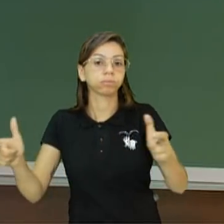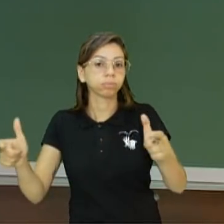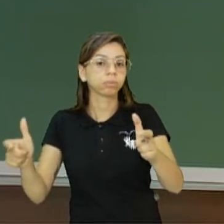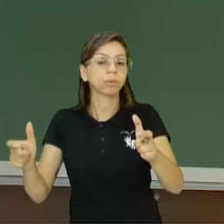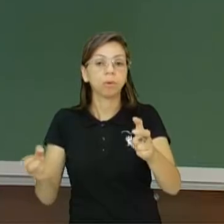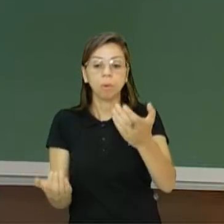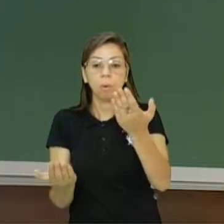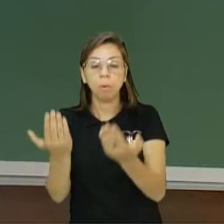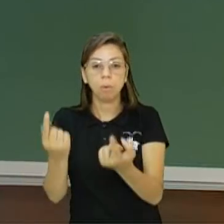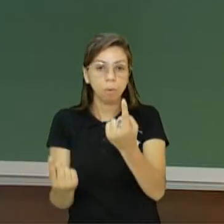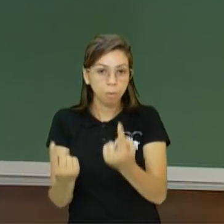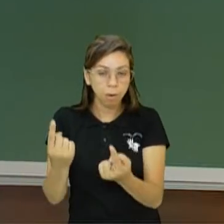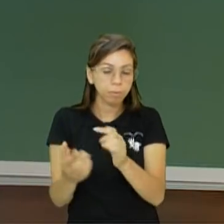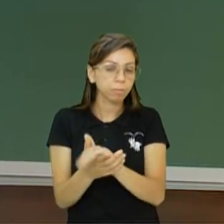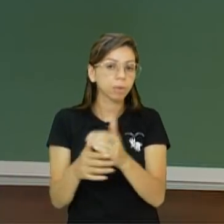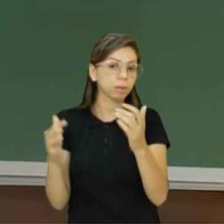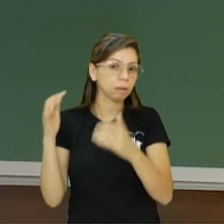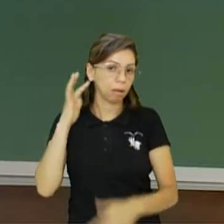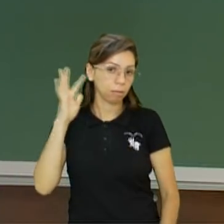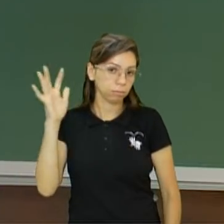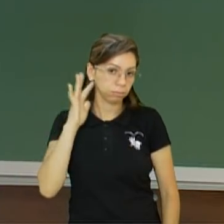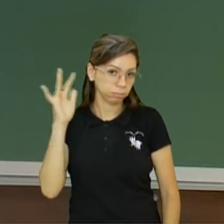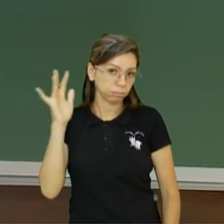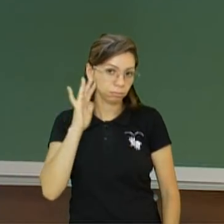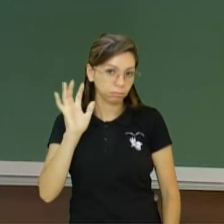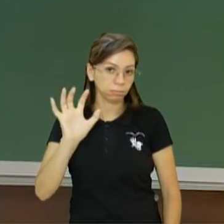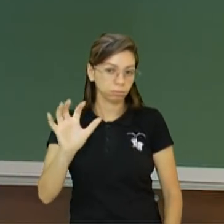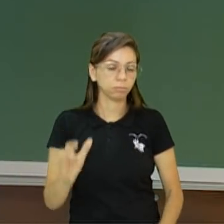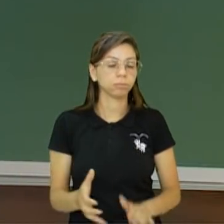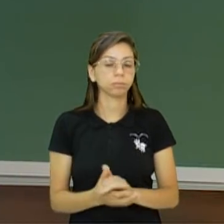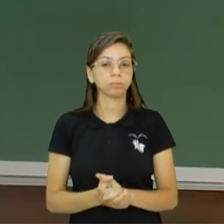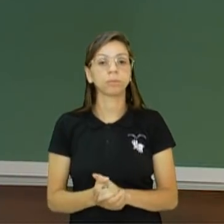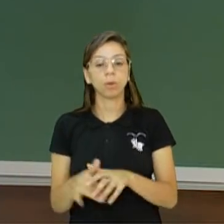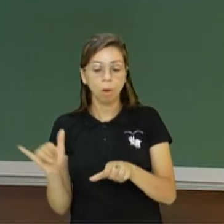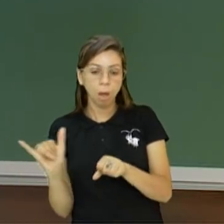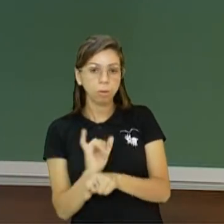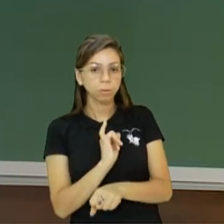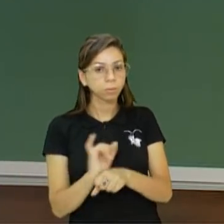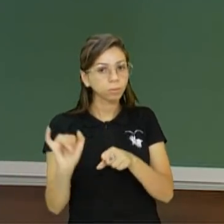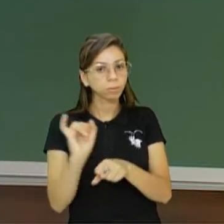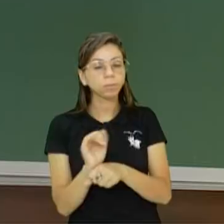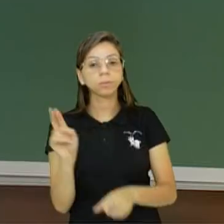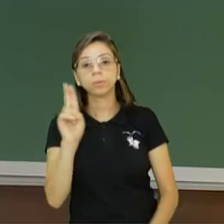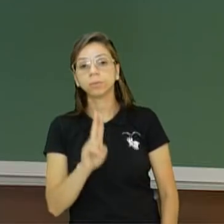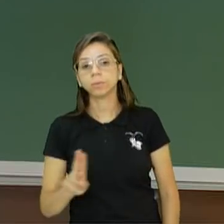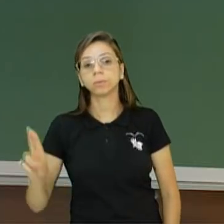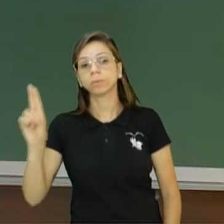hein? Você que tem que pensar em tudo isso. Qual é a estratégia que você vai usar para